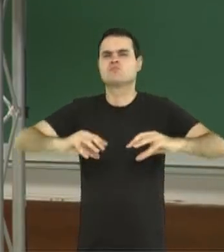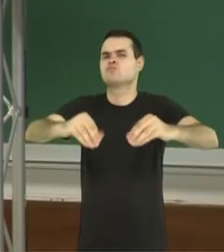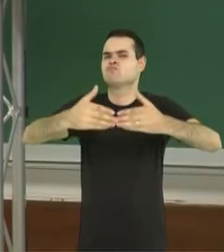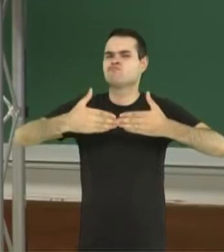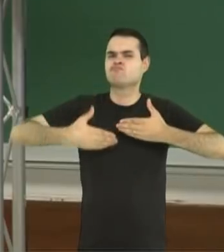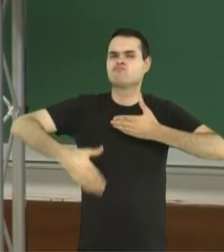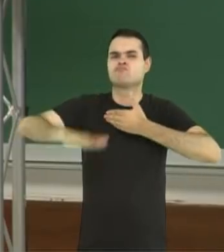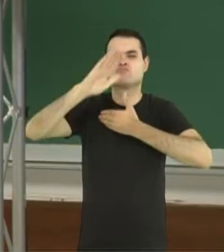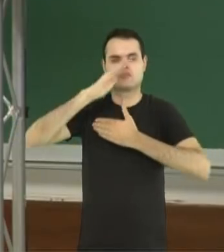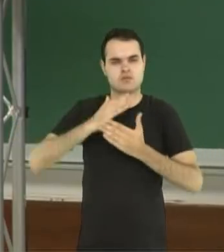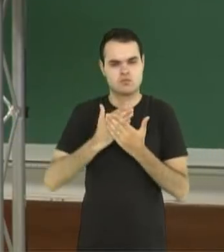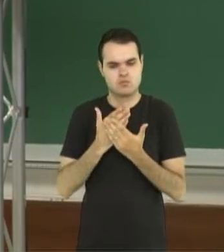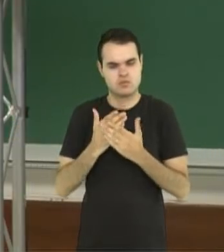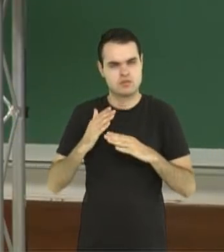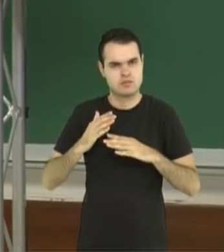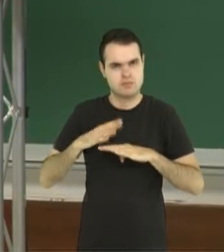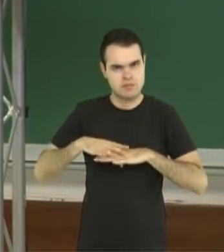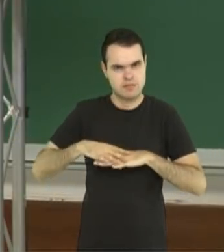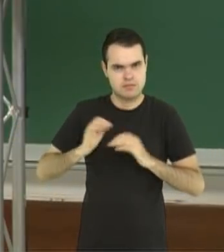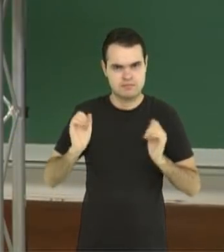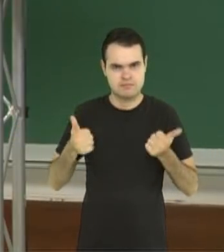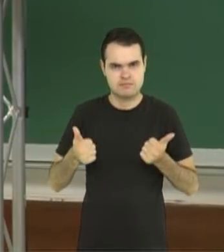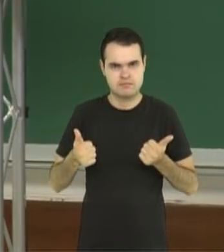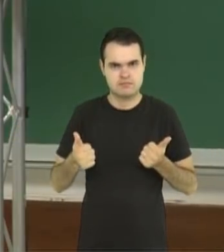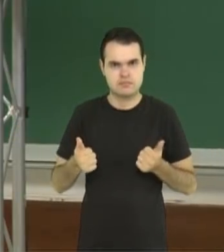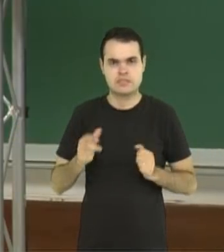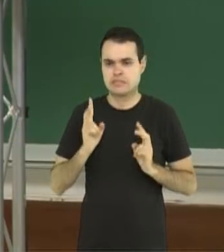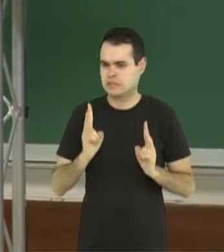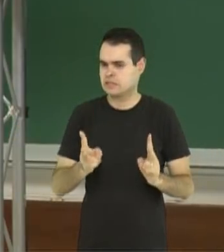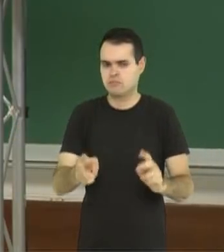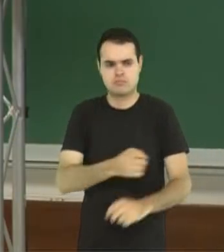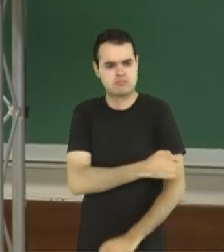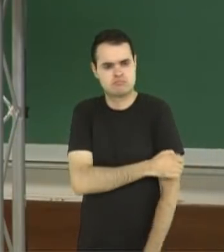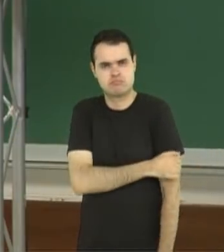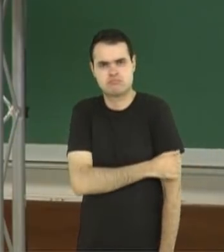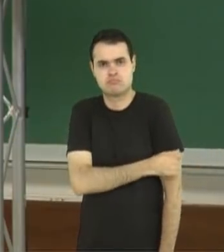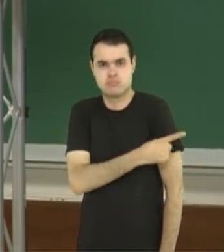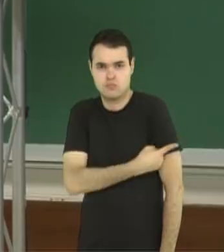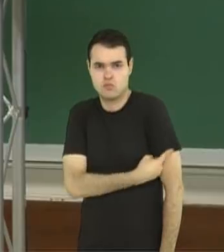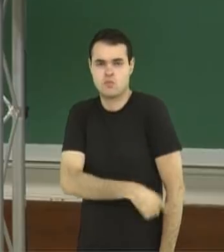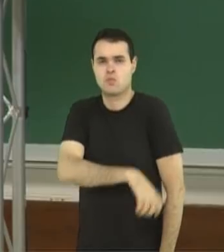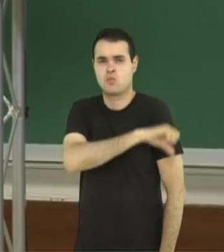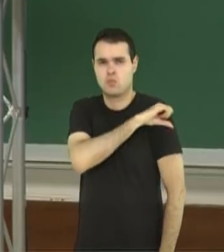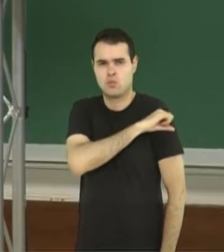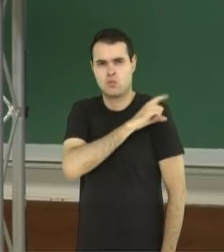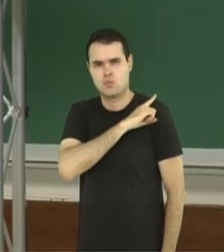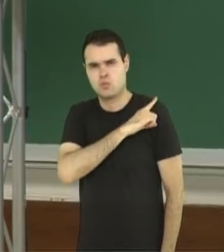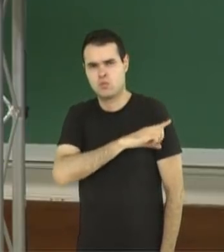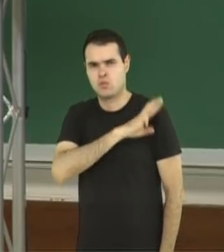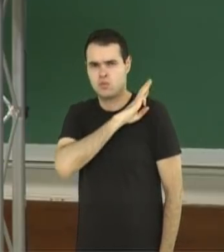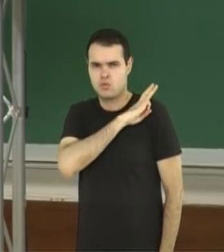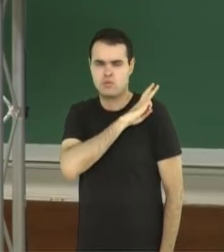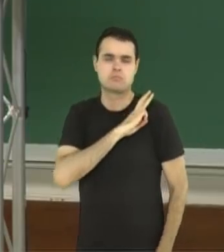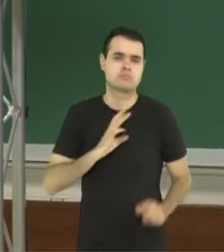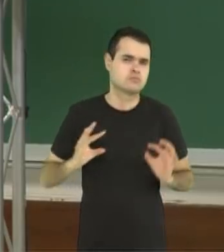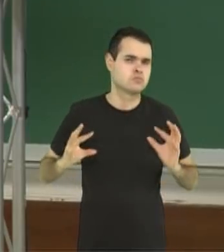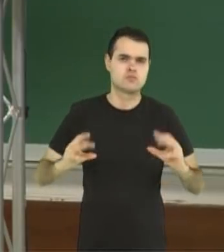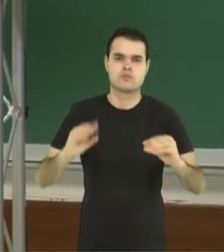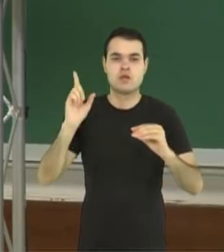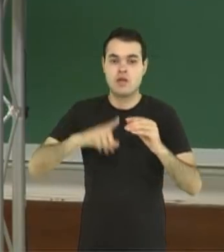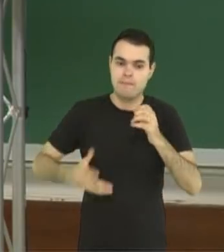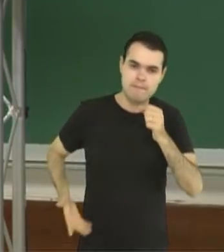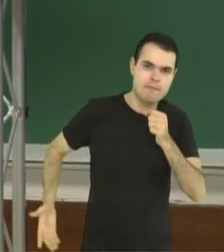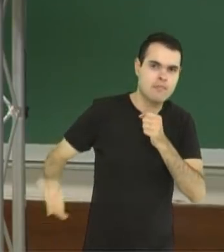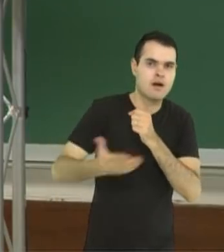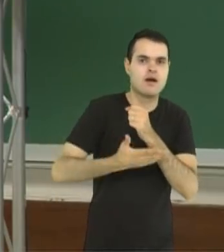ano, né? Que a gente estuda matemática, tá bom? Todo ano, toda série, né? A multiplicação é a base, é bem importante que vocês entendam,